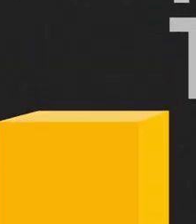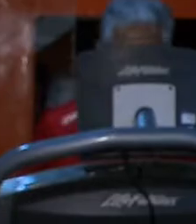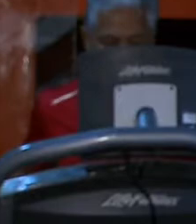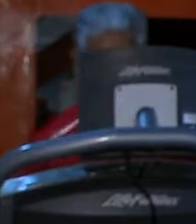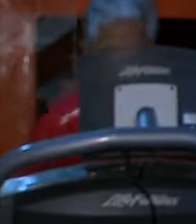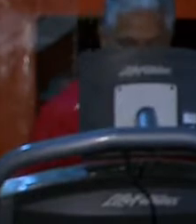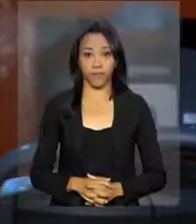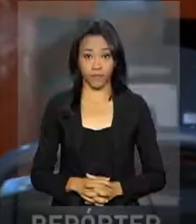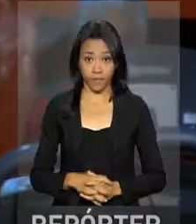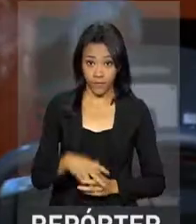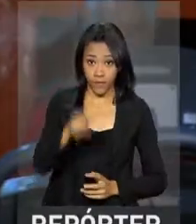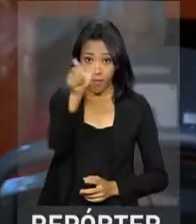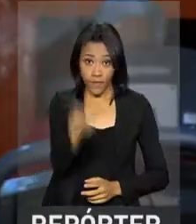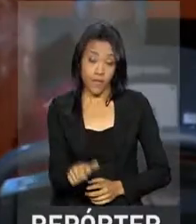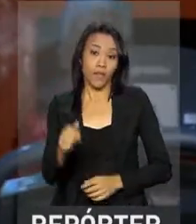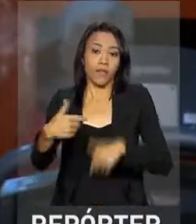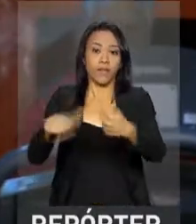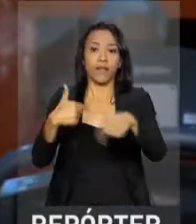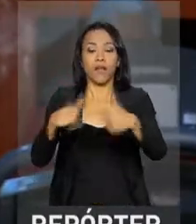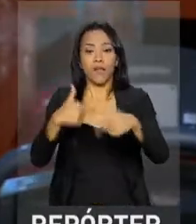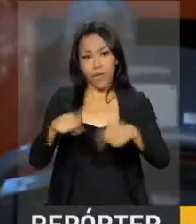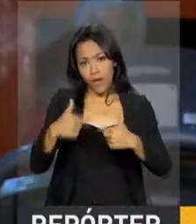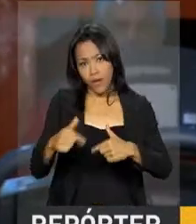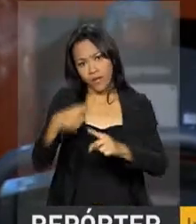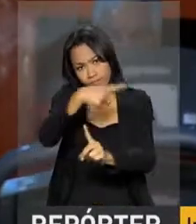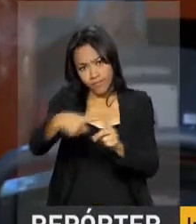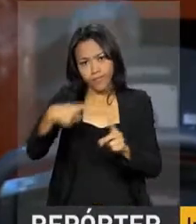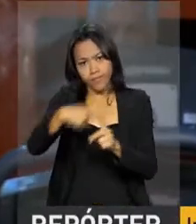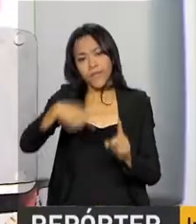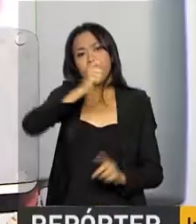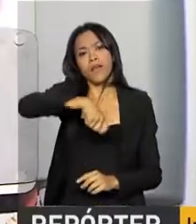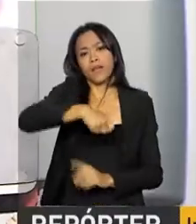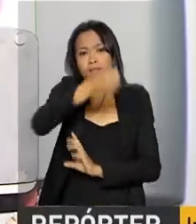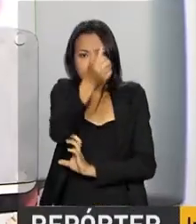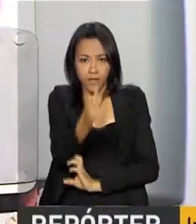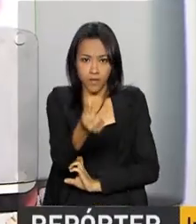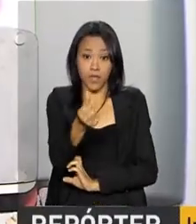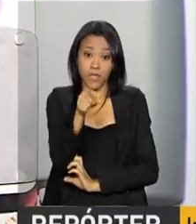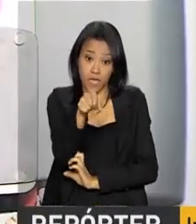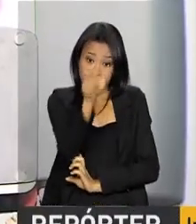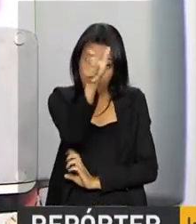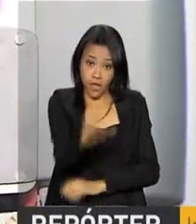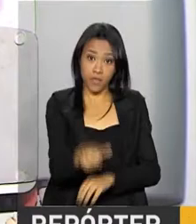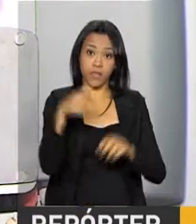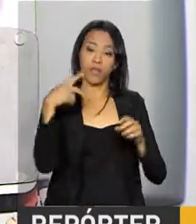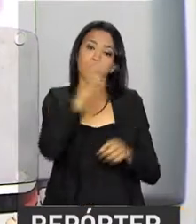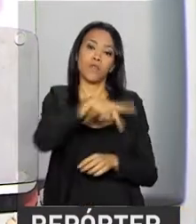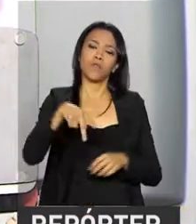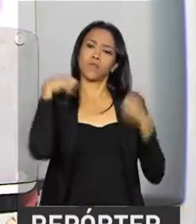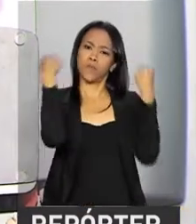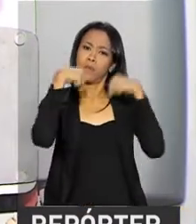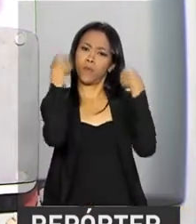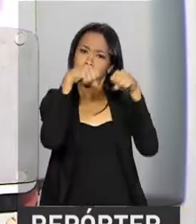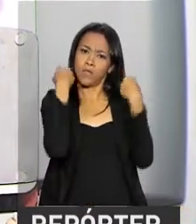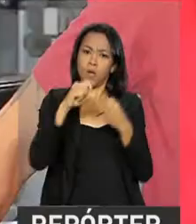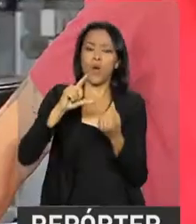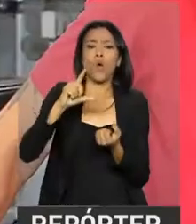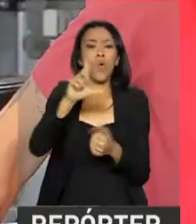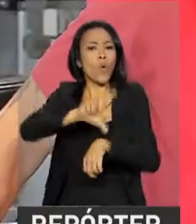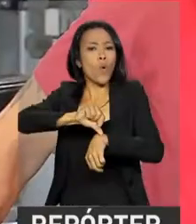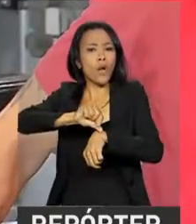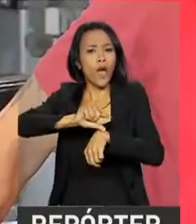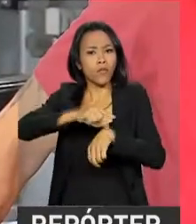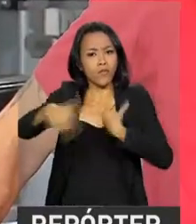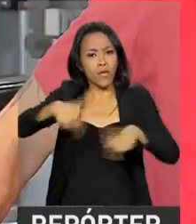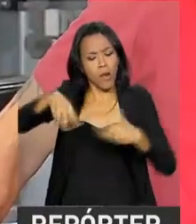chris tucker trabalha em regime parcial há seis meses para o professor de educação física o horário flexível é